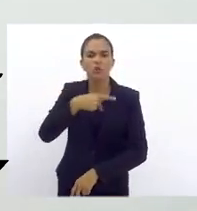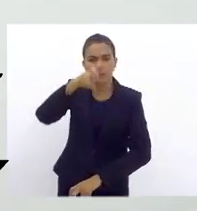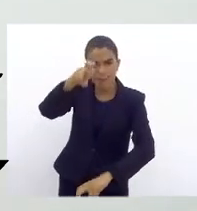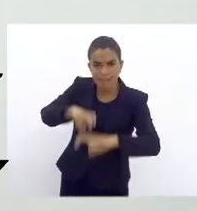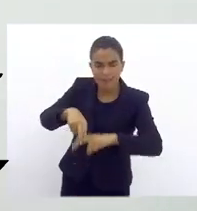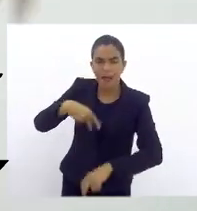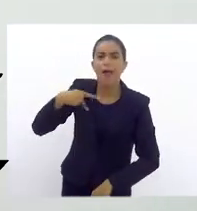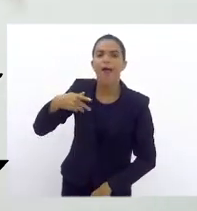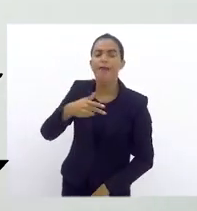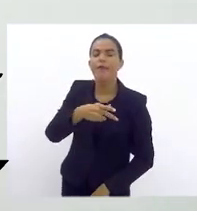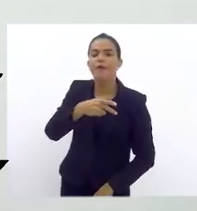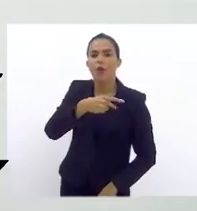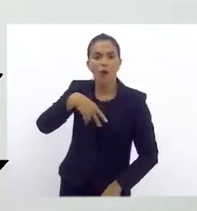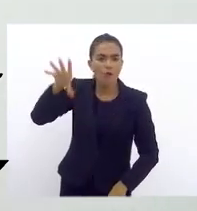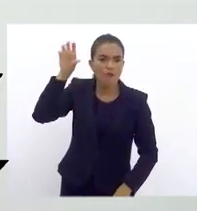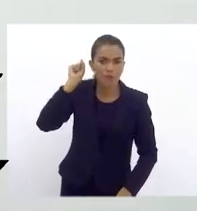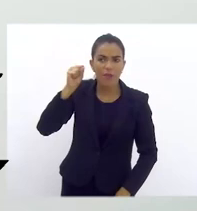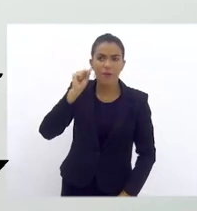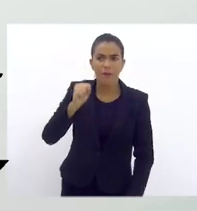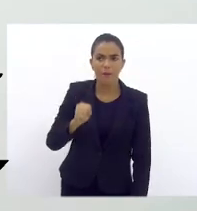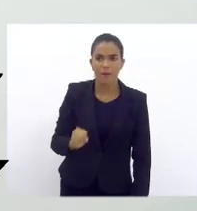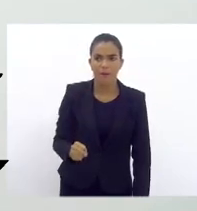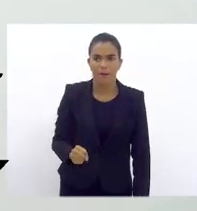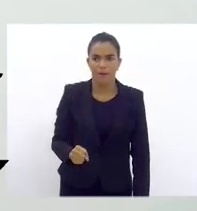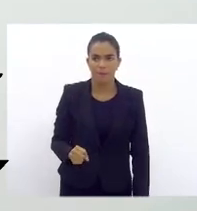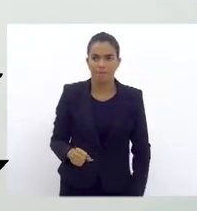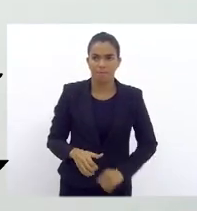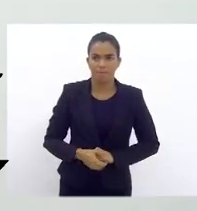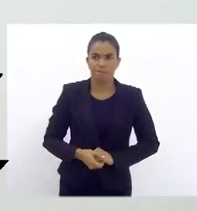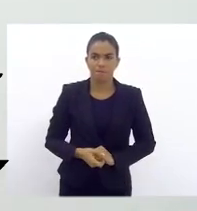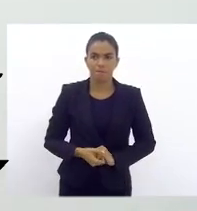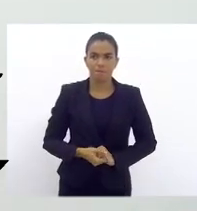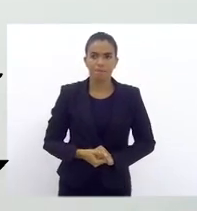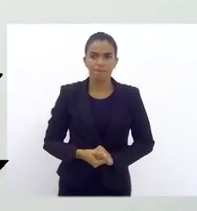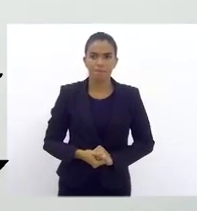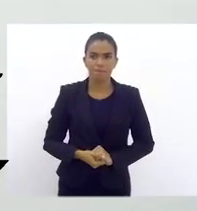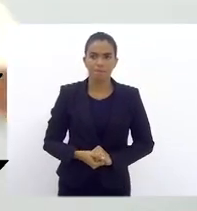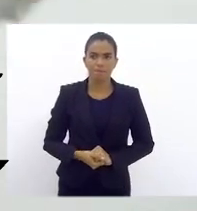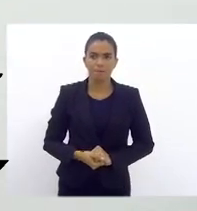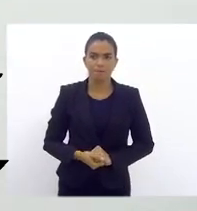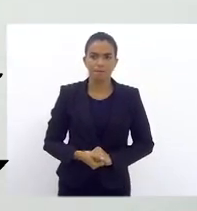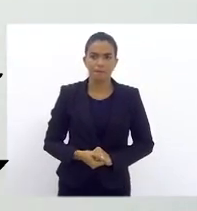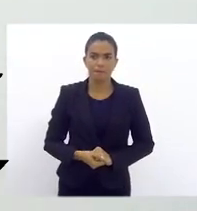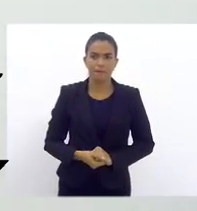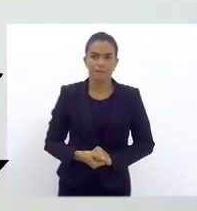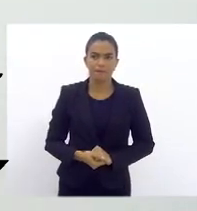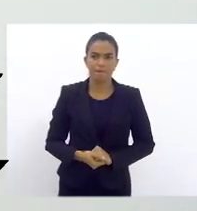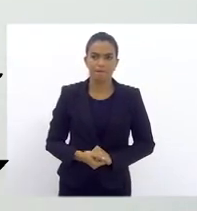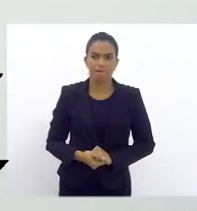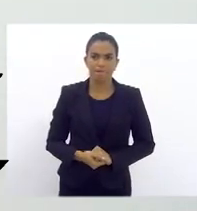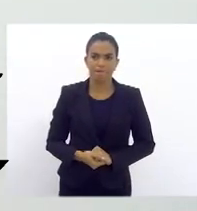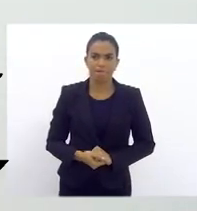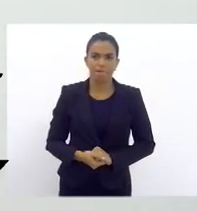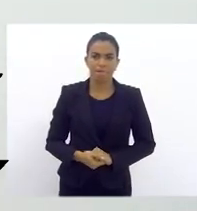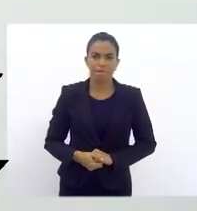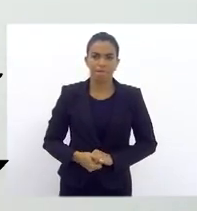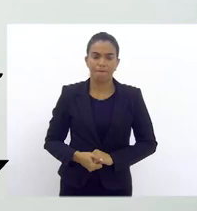Valdomiro santia talvez quando o rabinho da Galileia Fala macho um minuto